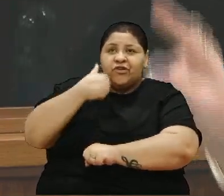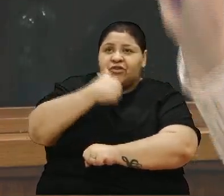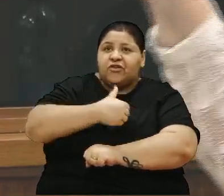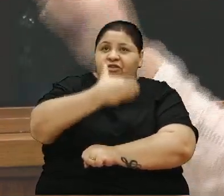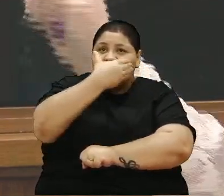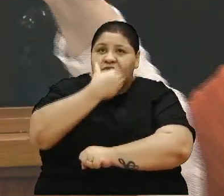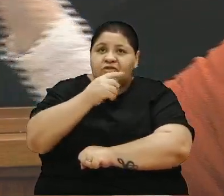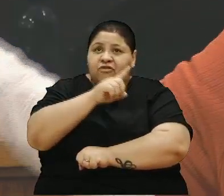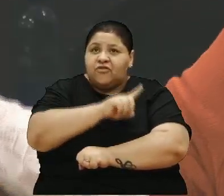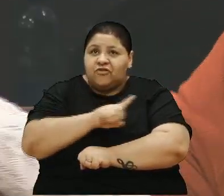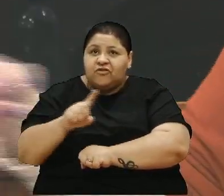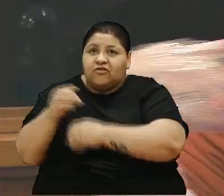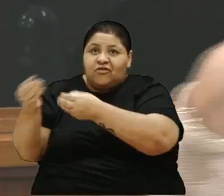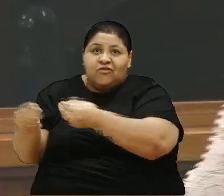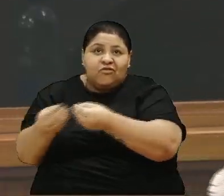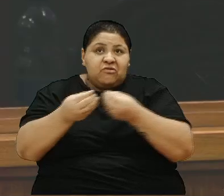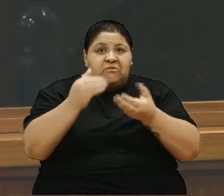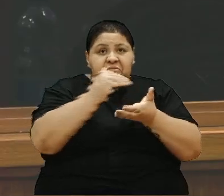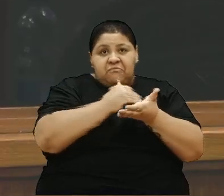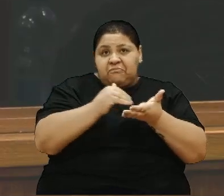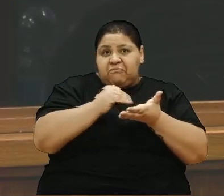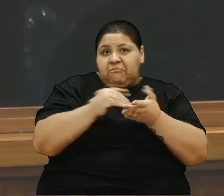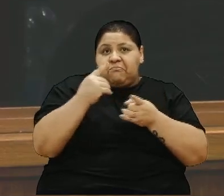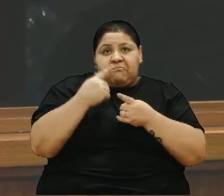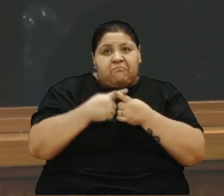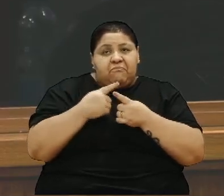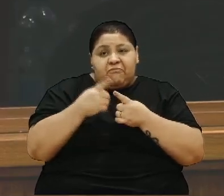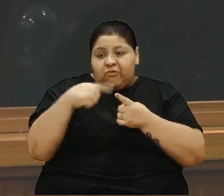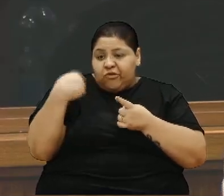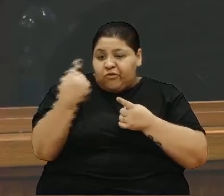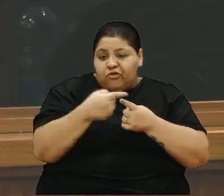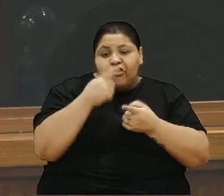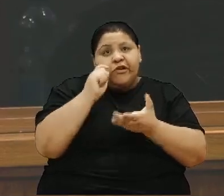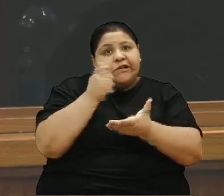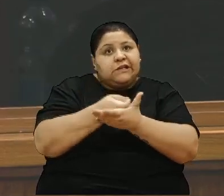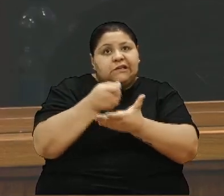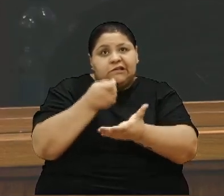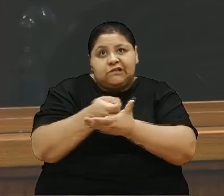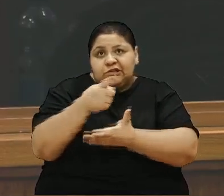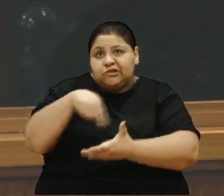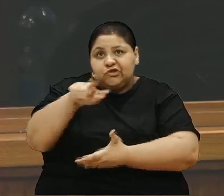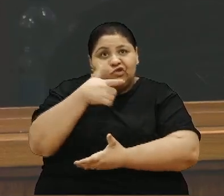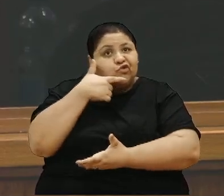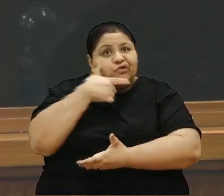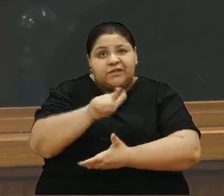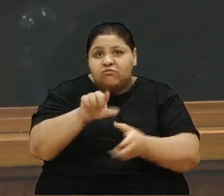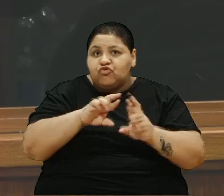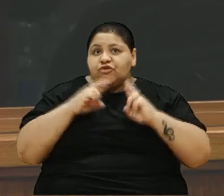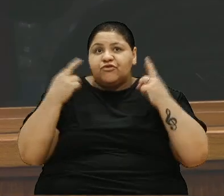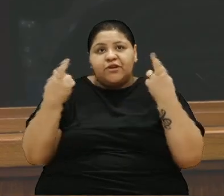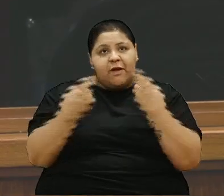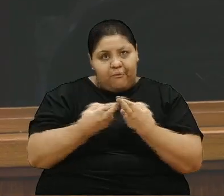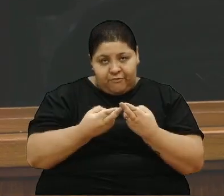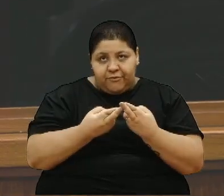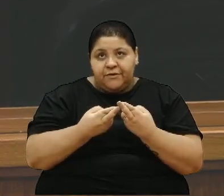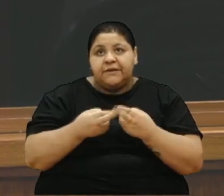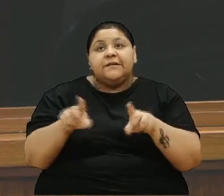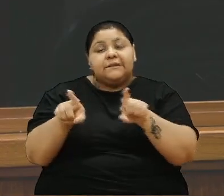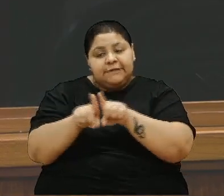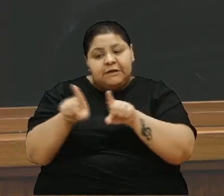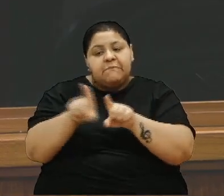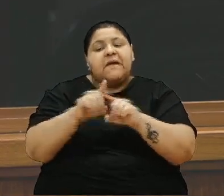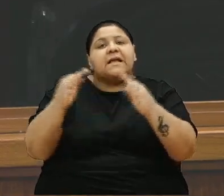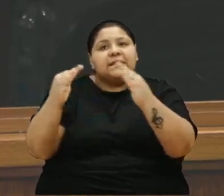não são recebidos pelos secretários, porque as que nós tentamos, nós não conseguimos. A questão da